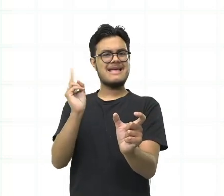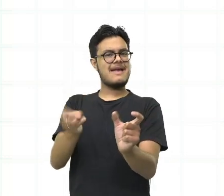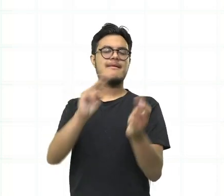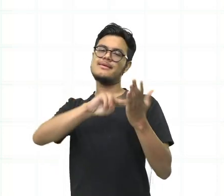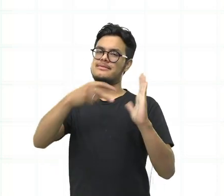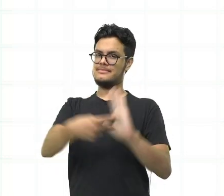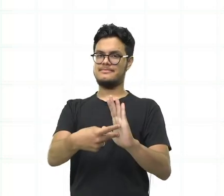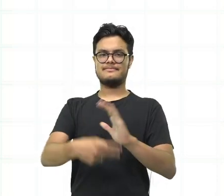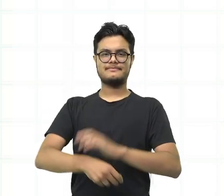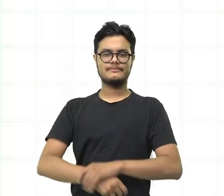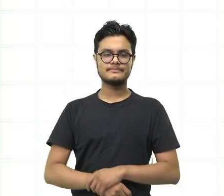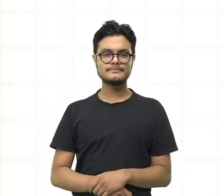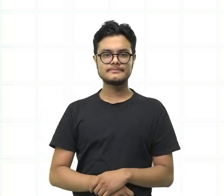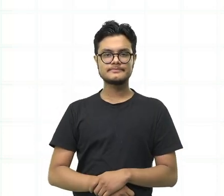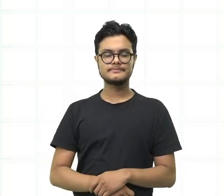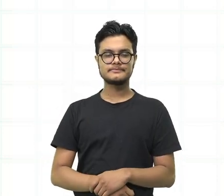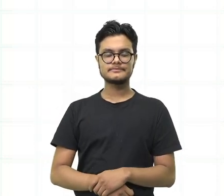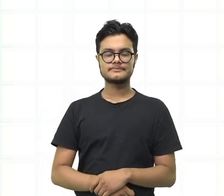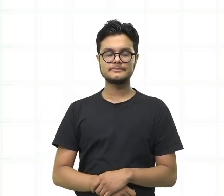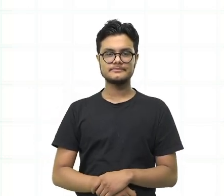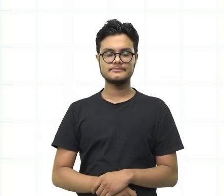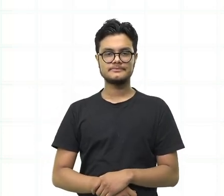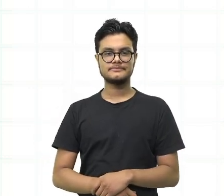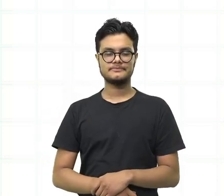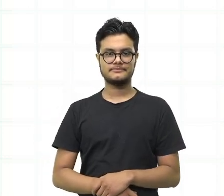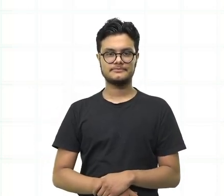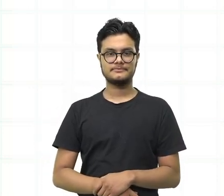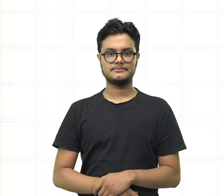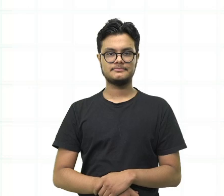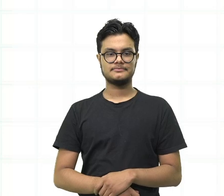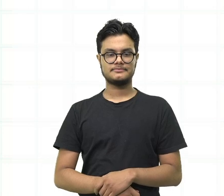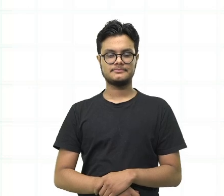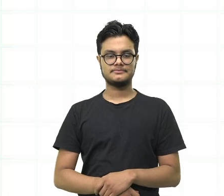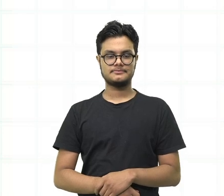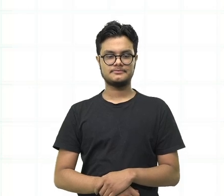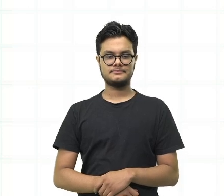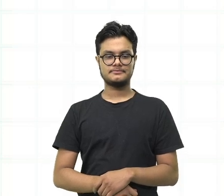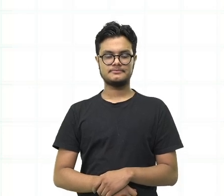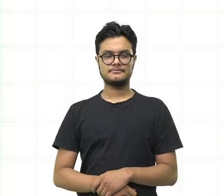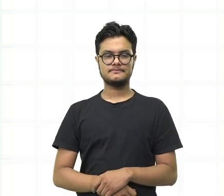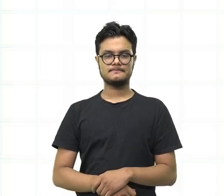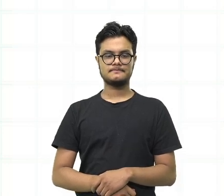palavras continuam existindo, tendo significado, tá?